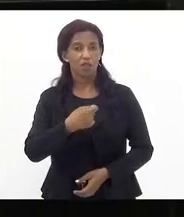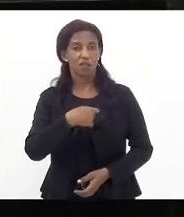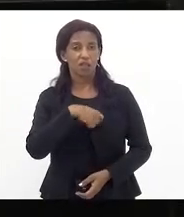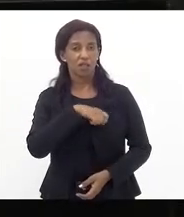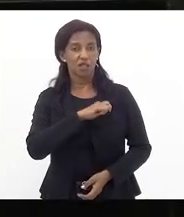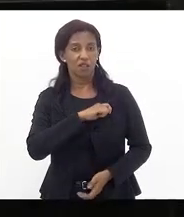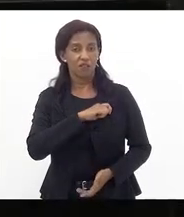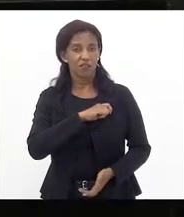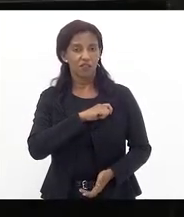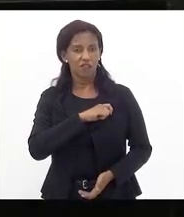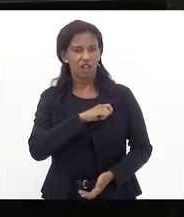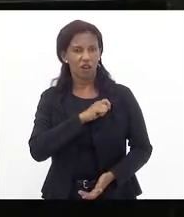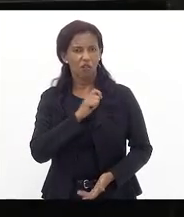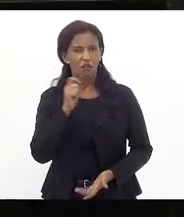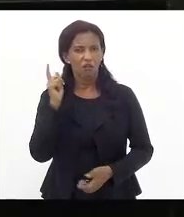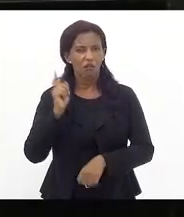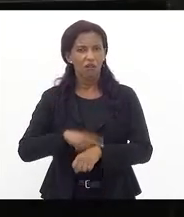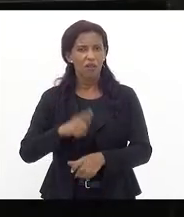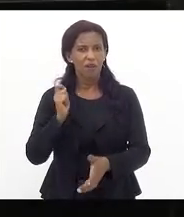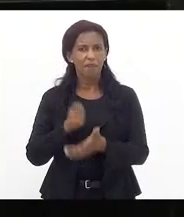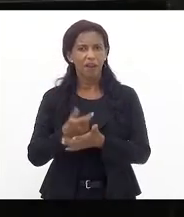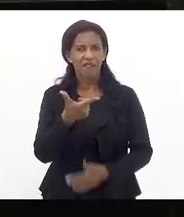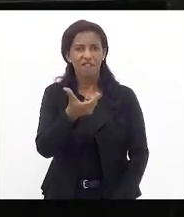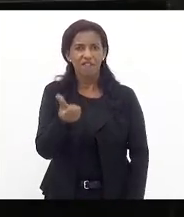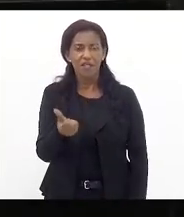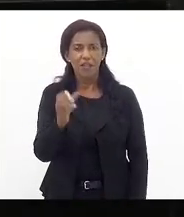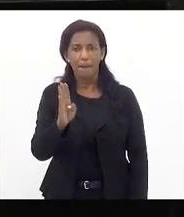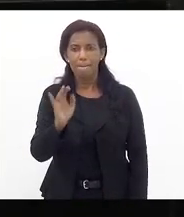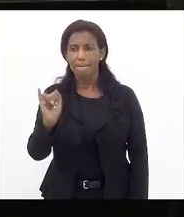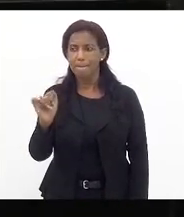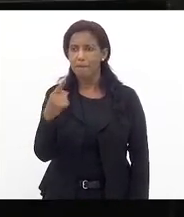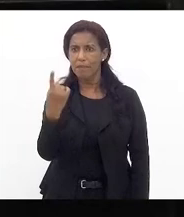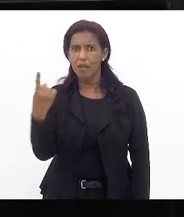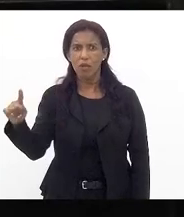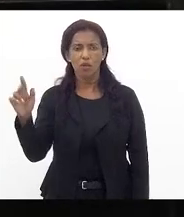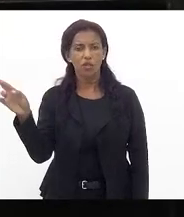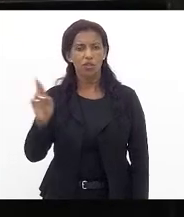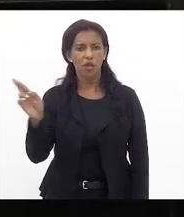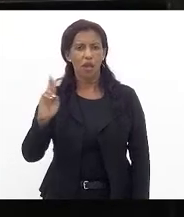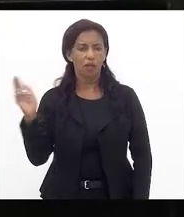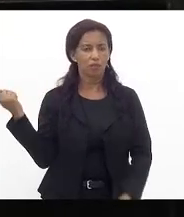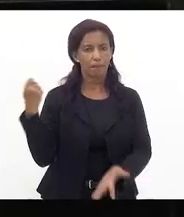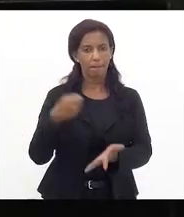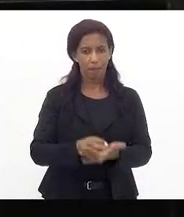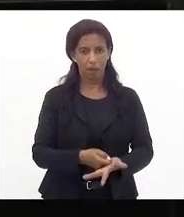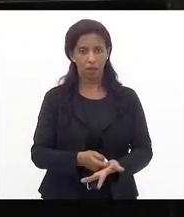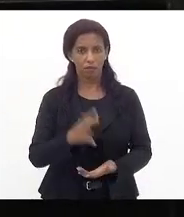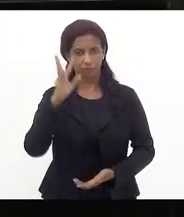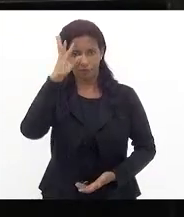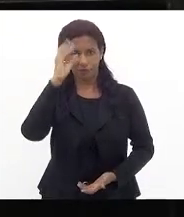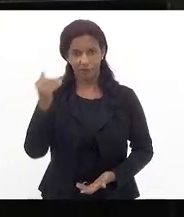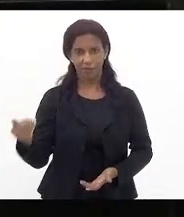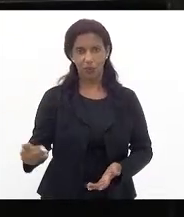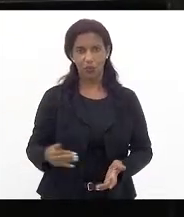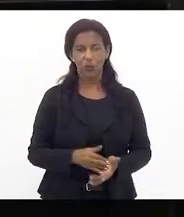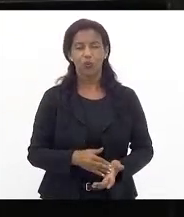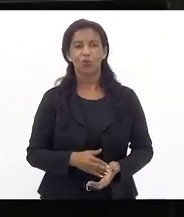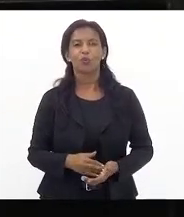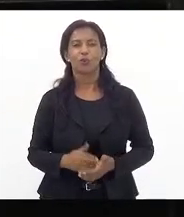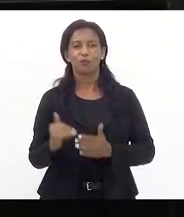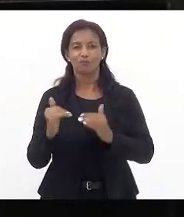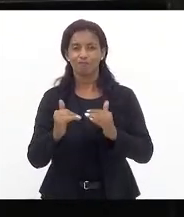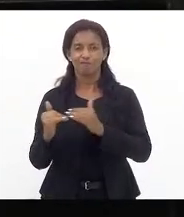fiscal, vai ter que pagar 26 bilhões de reais. Decisão última do Supremo Tribunal